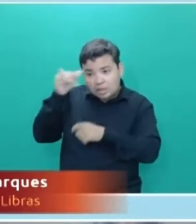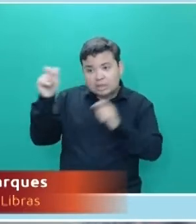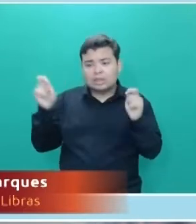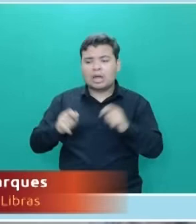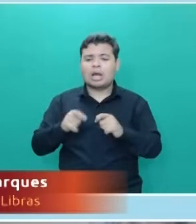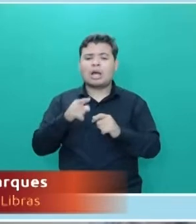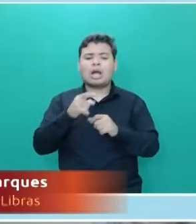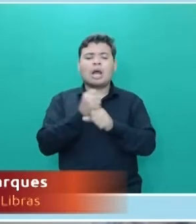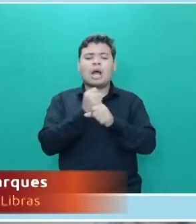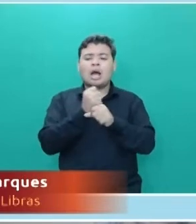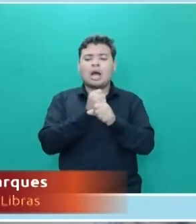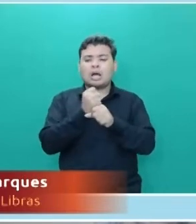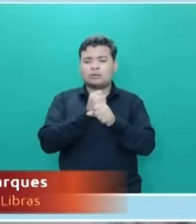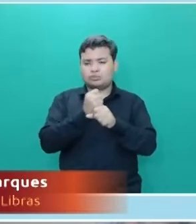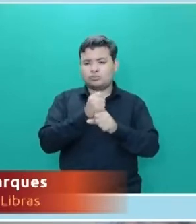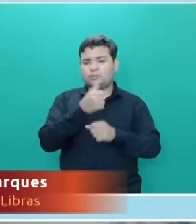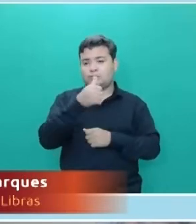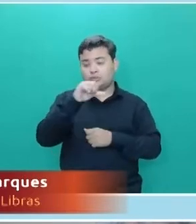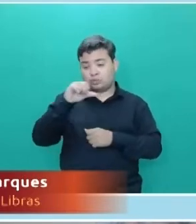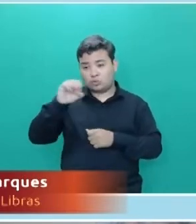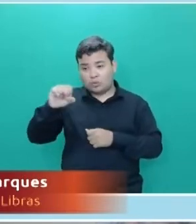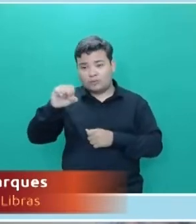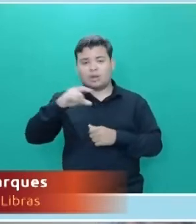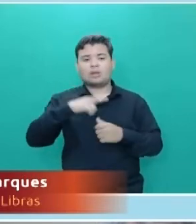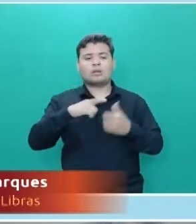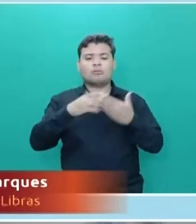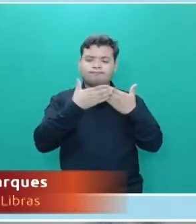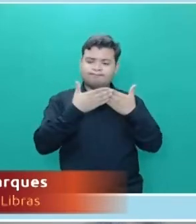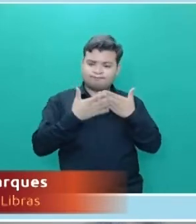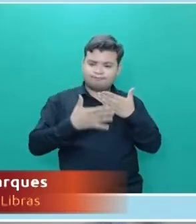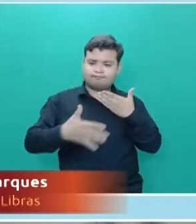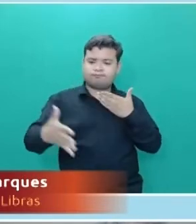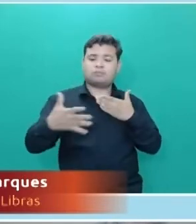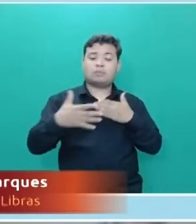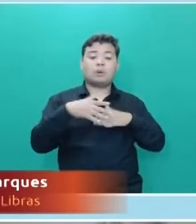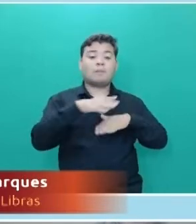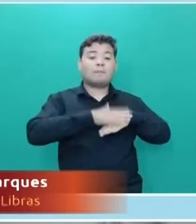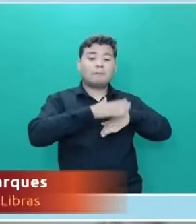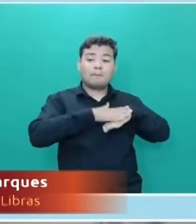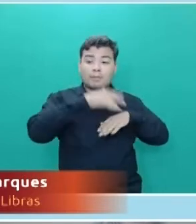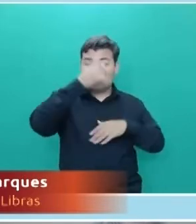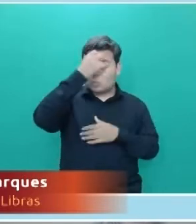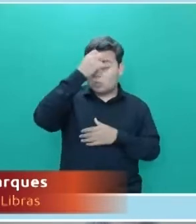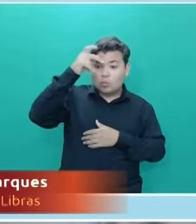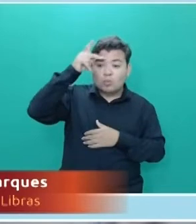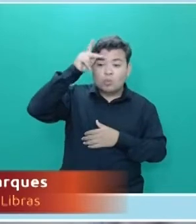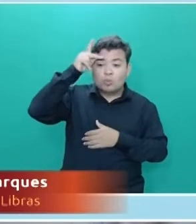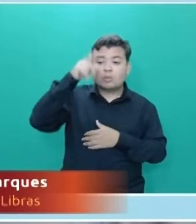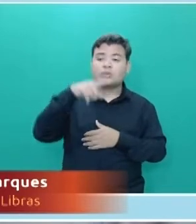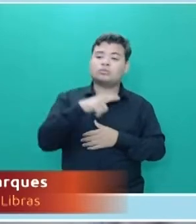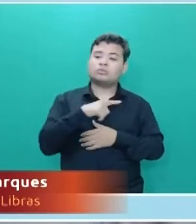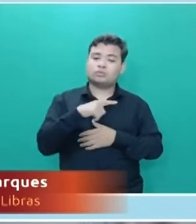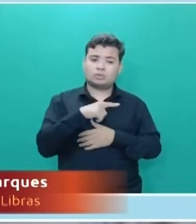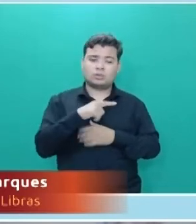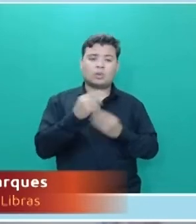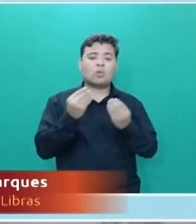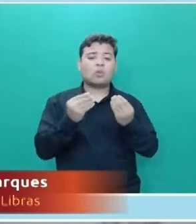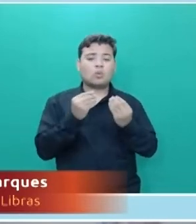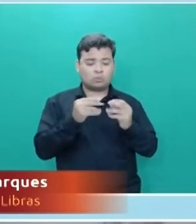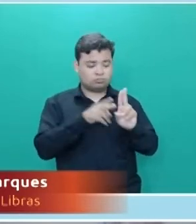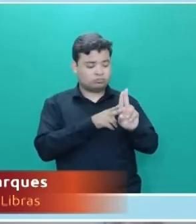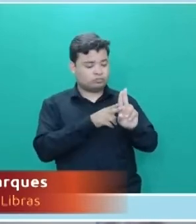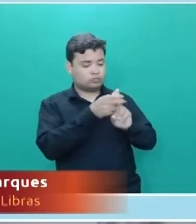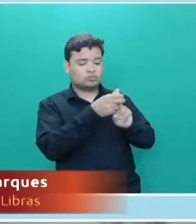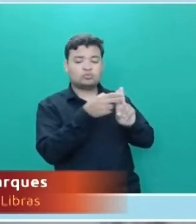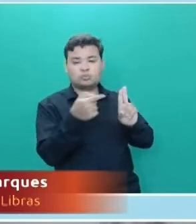90, ele vem sendo implantado, implementado pelos municípios, através do Sistema Único de Saúde,